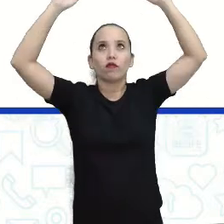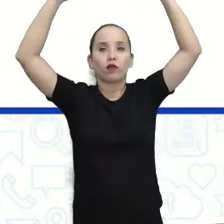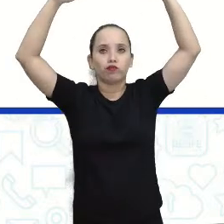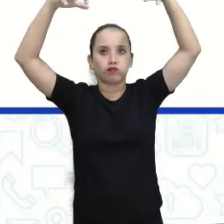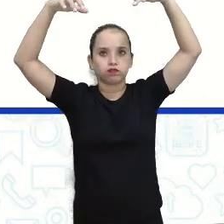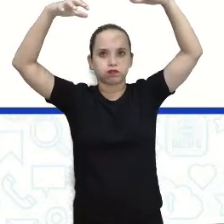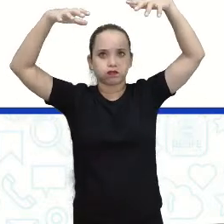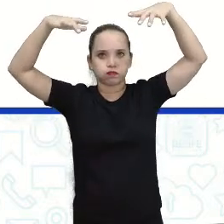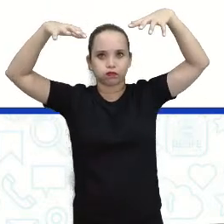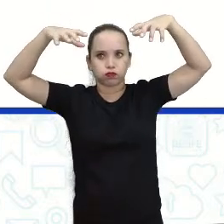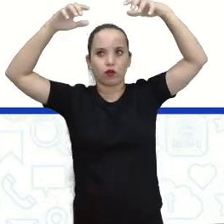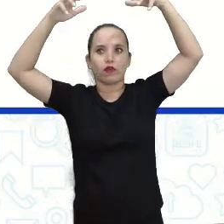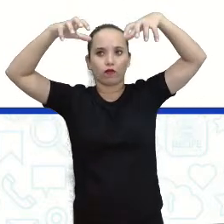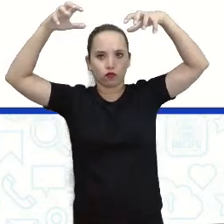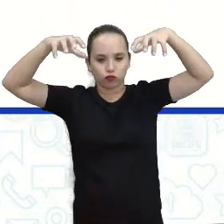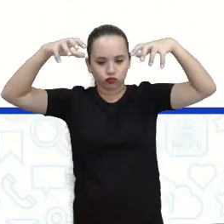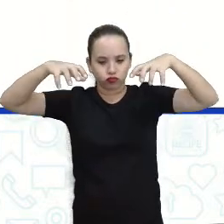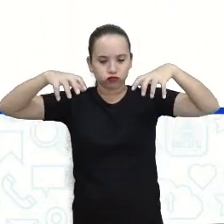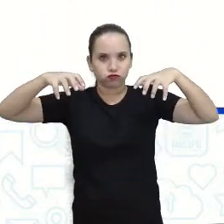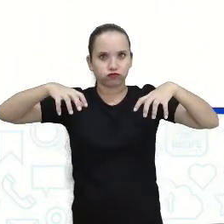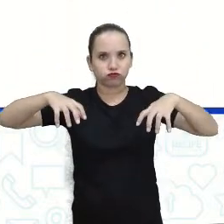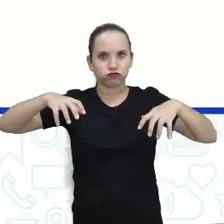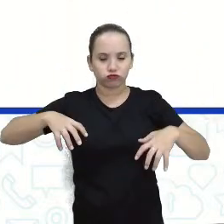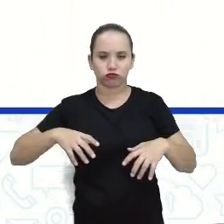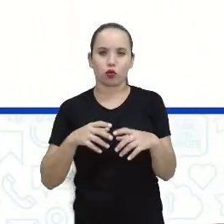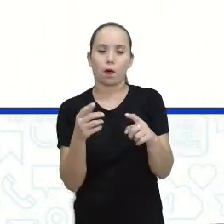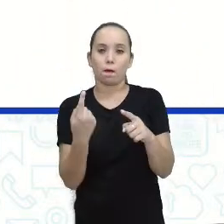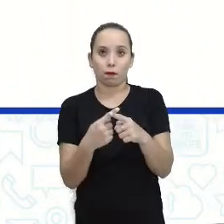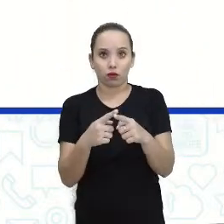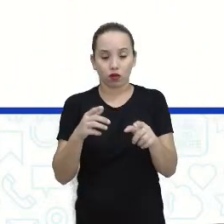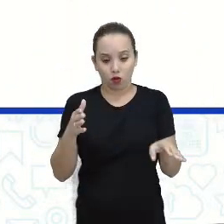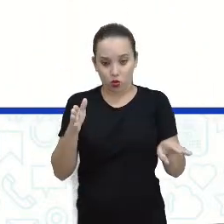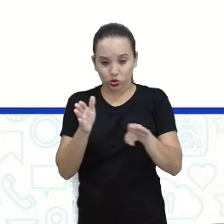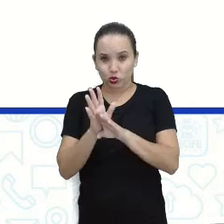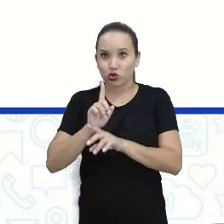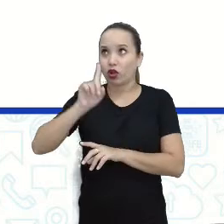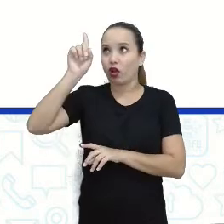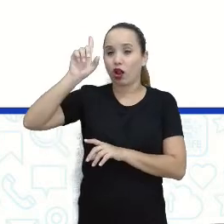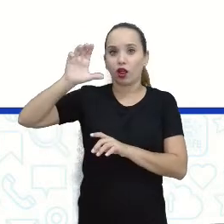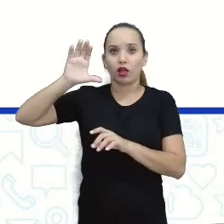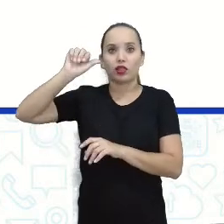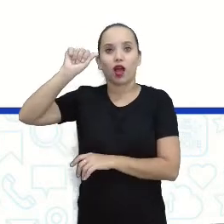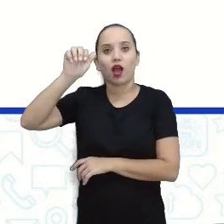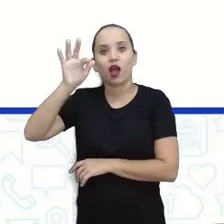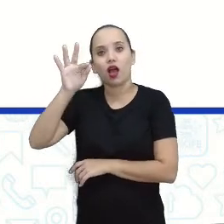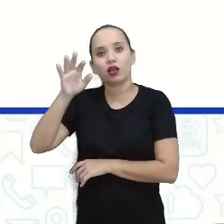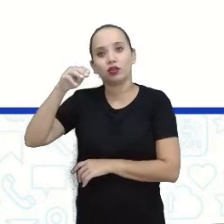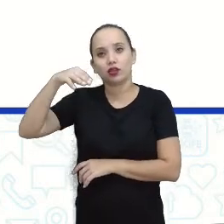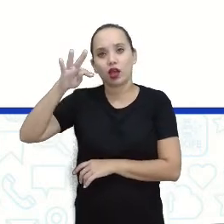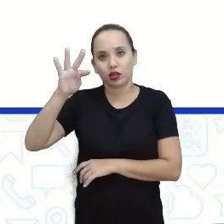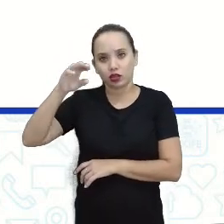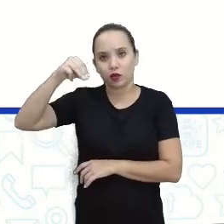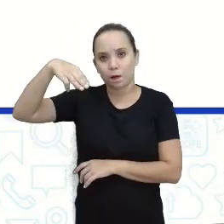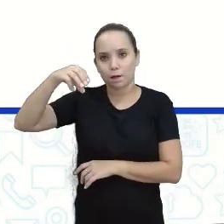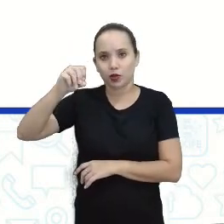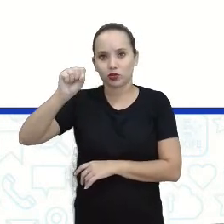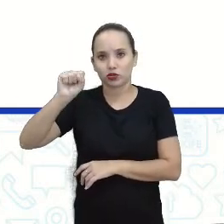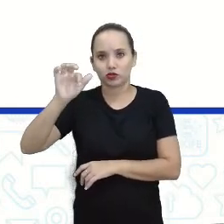nossa atmosfera, o que acontece com ele? Quando ele chega lá em cima, que a temperatura vai